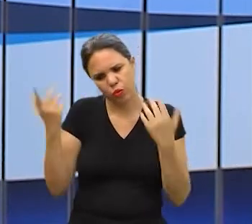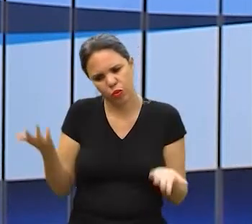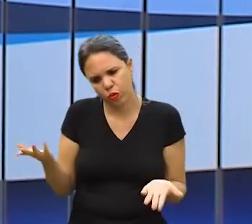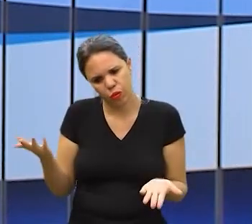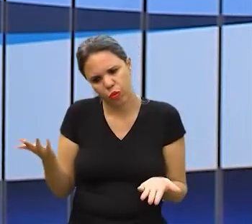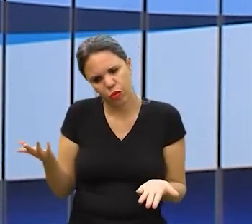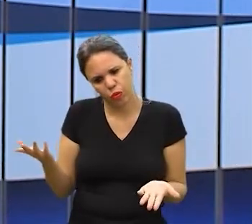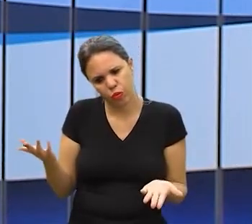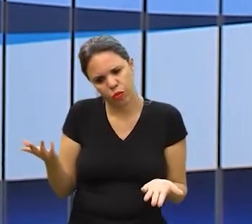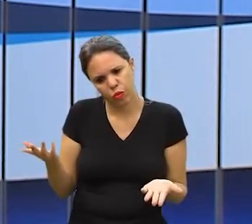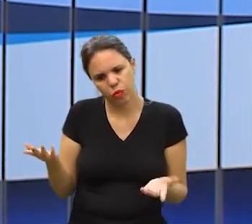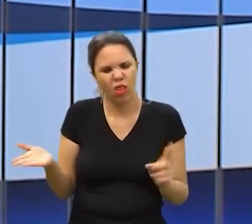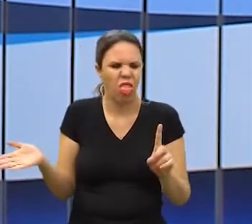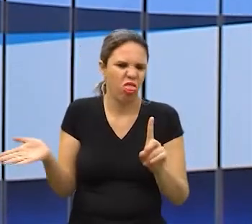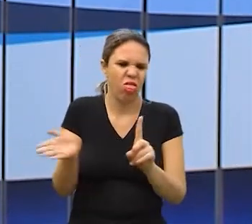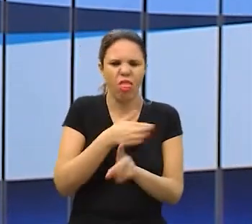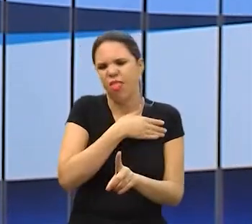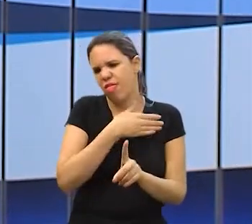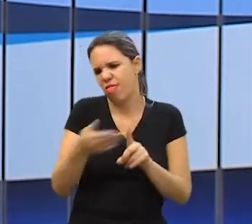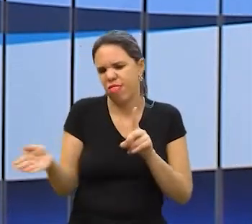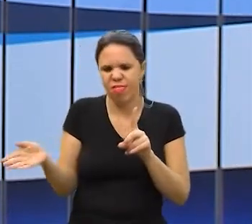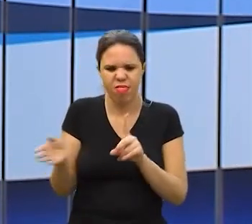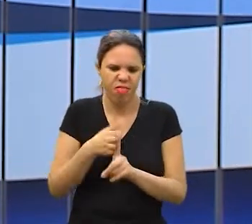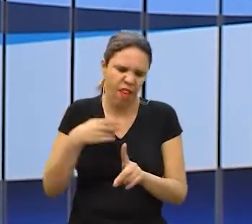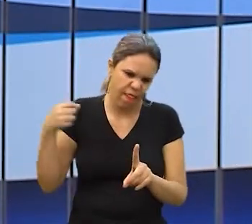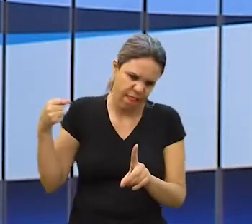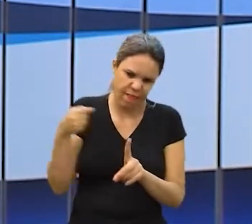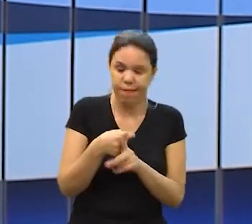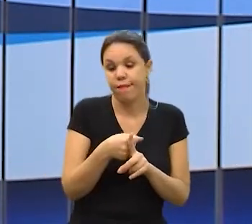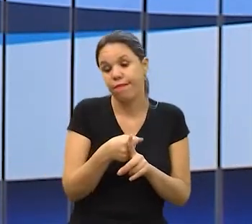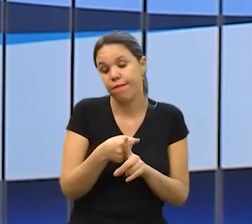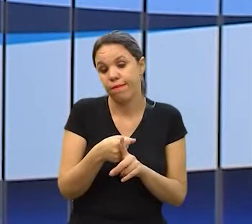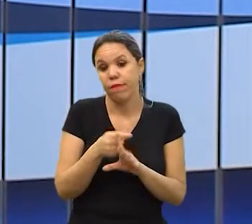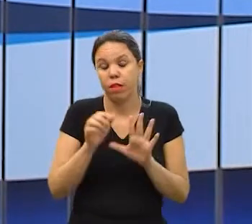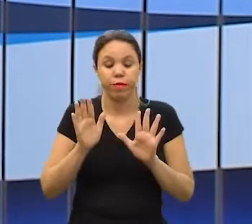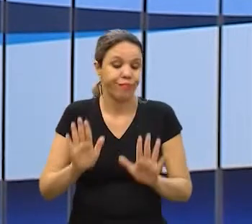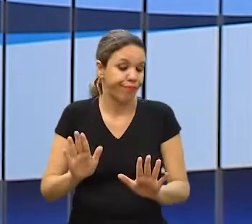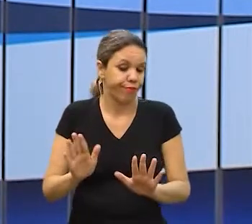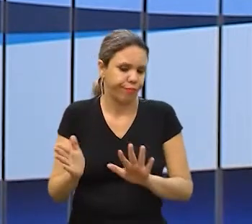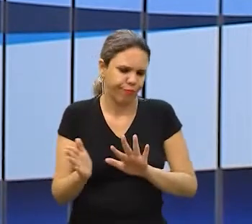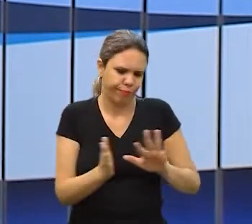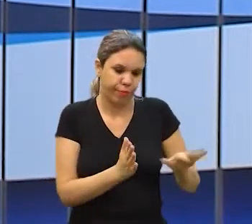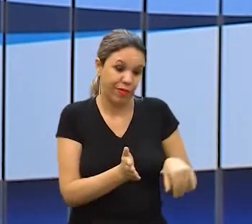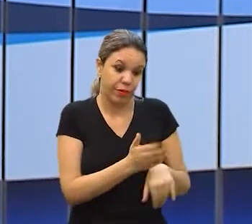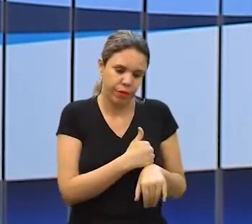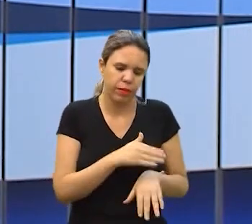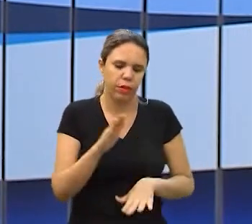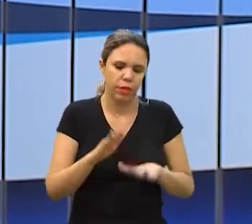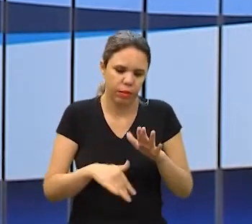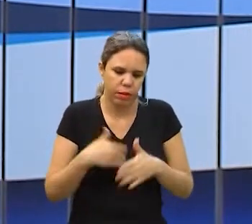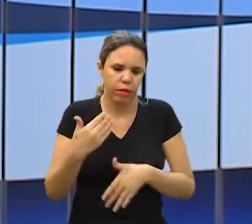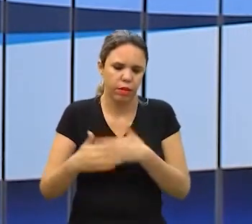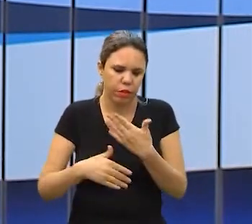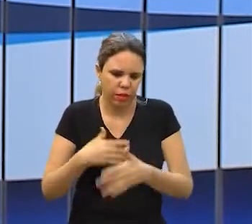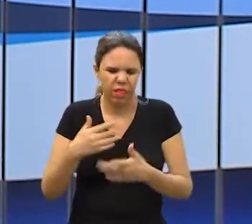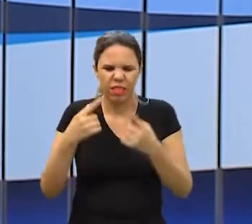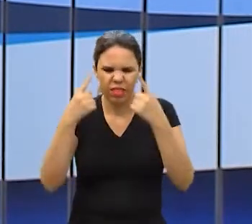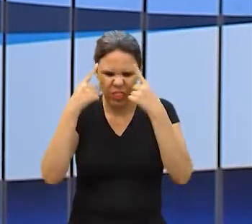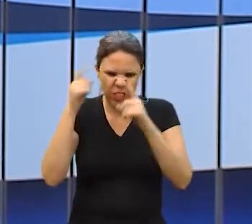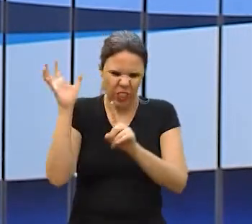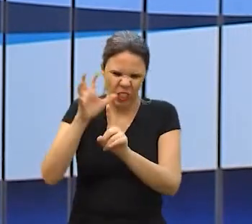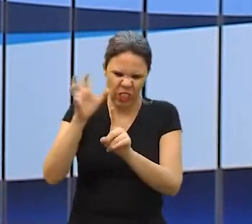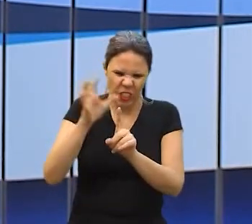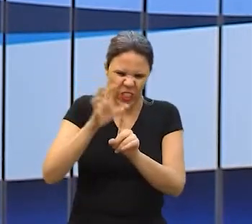questão do tapa, da agressão física, mas isso antes geralmente passa pela